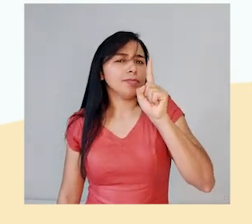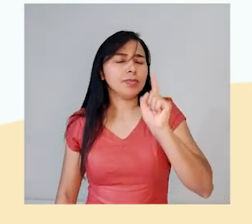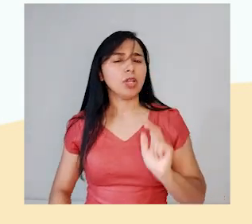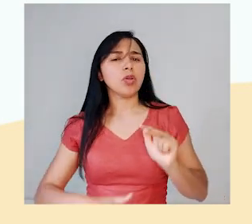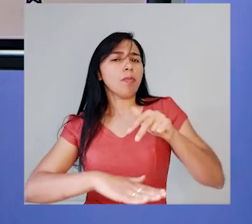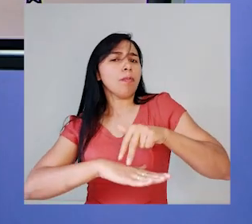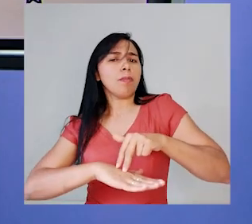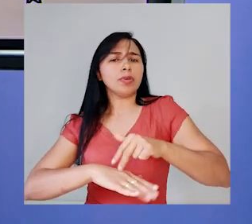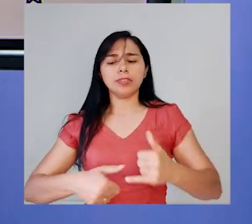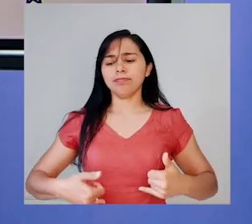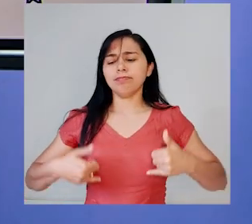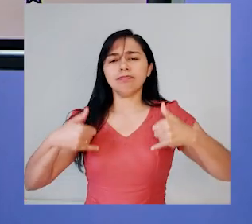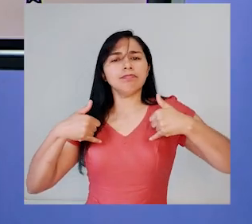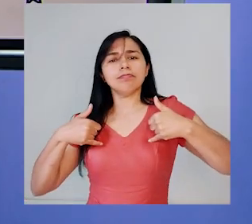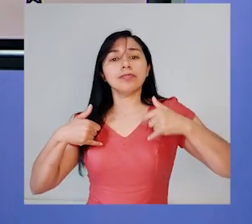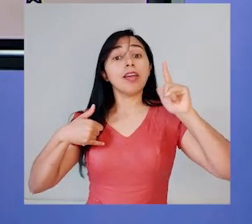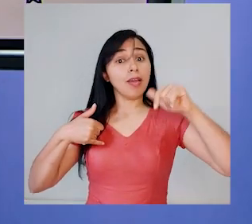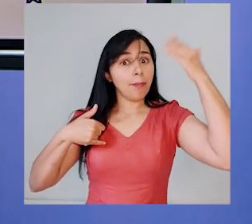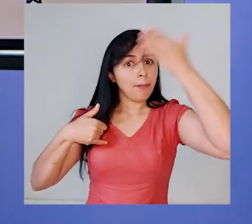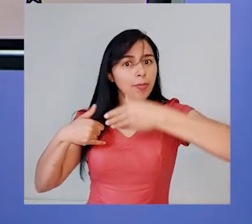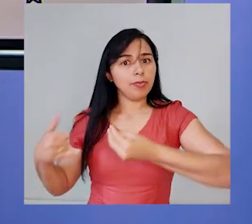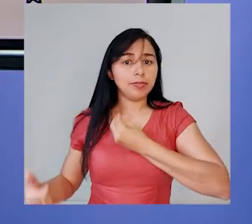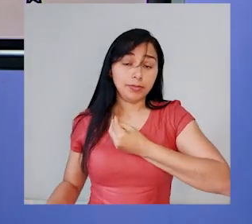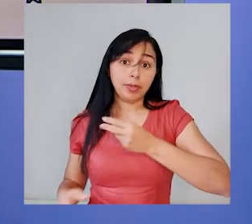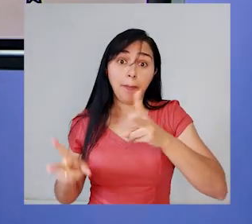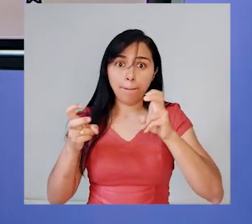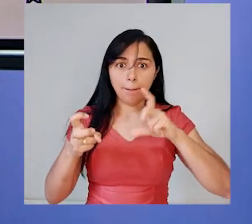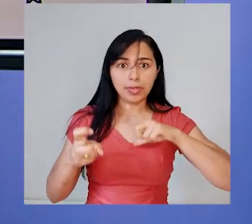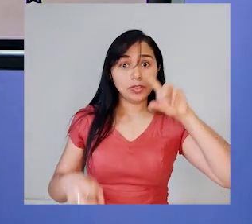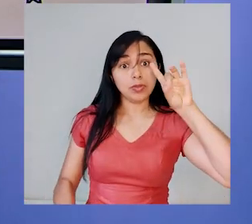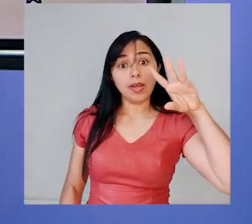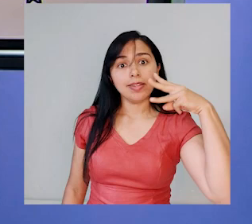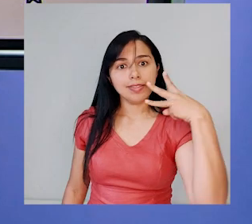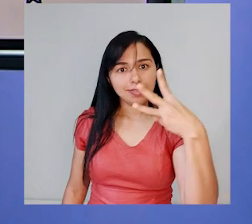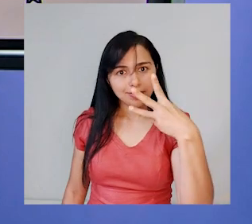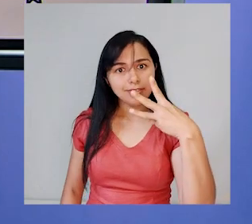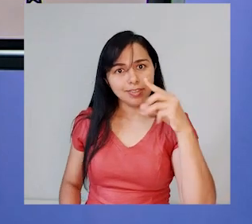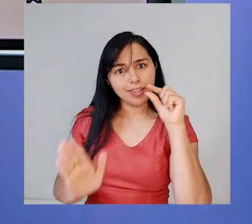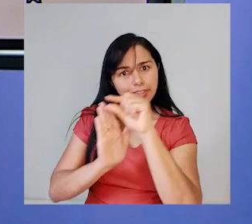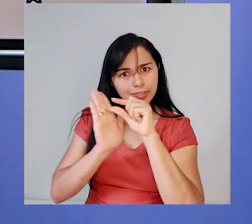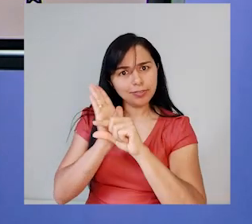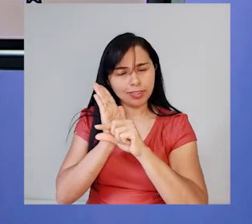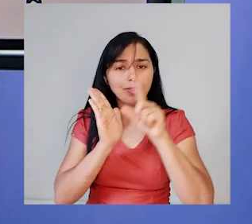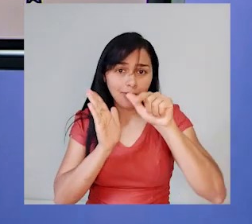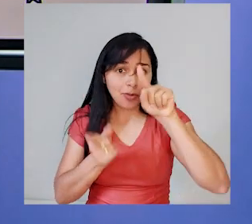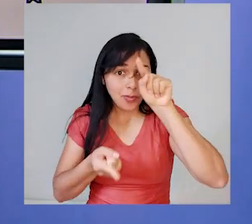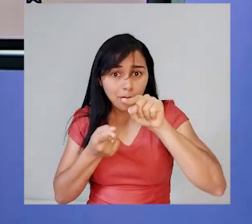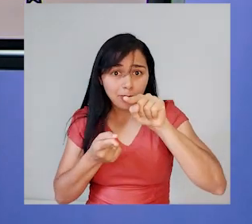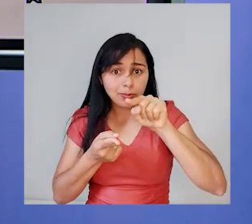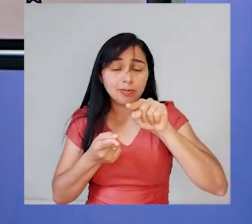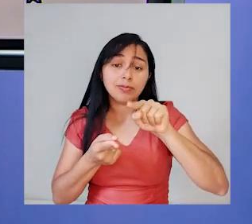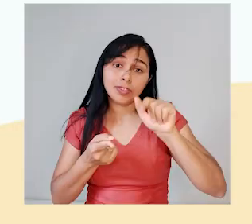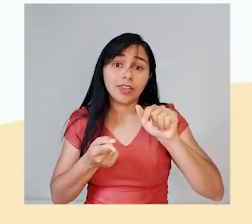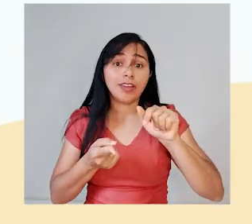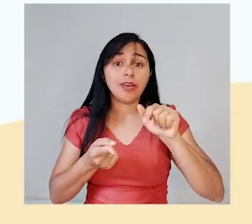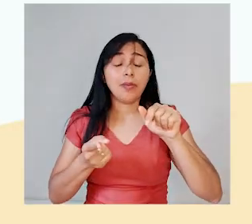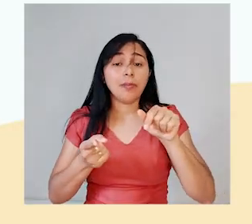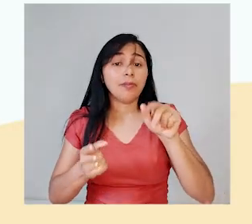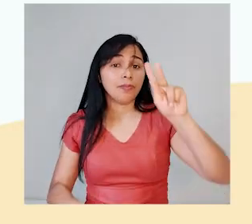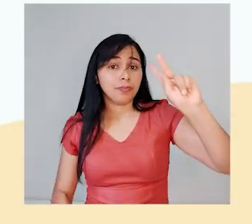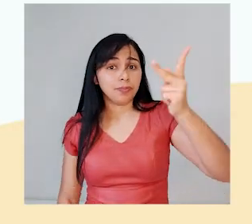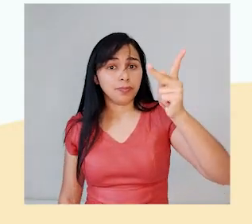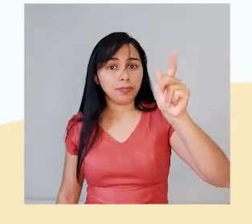poema curtinho, tem apenas 3 versos, e a gente chama esse poema de haikai, que é um poema de origem